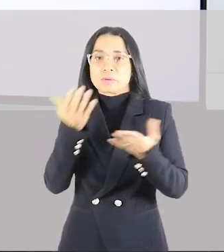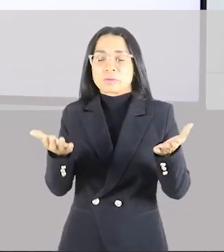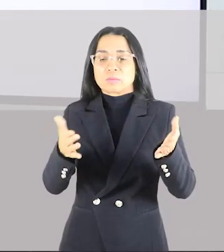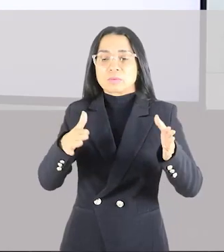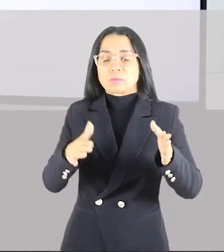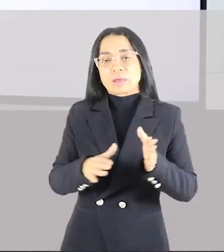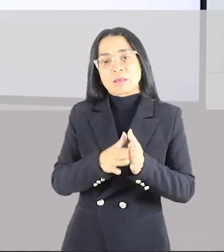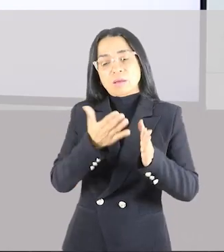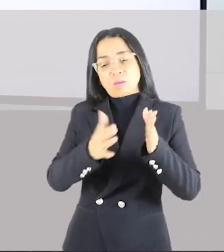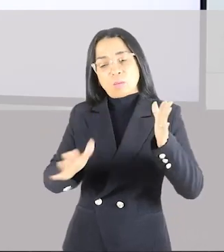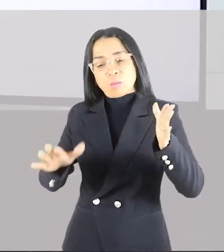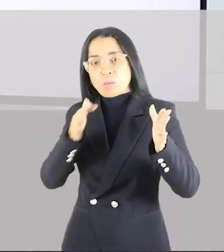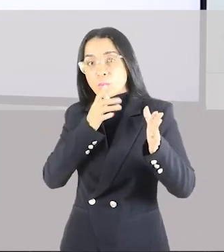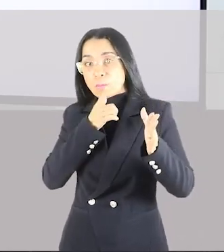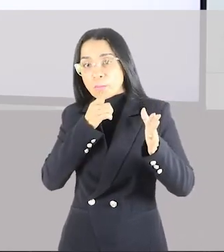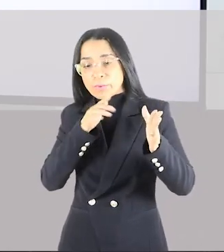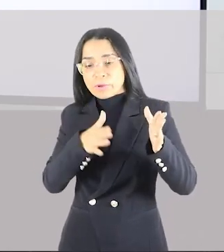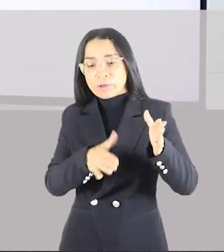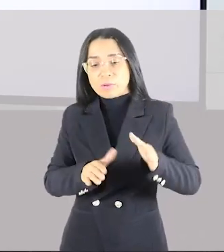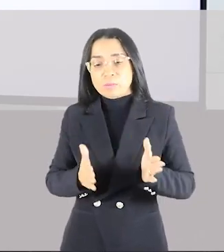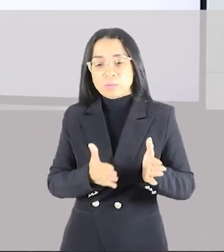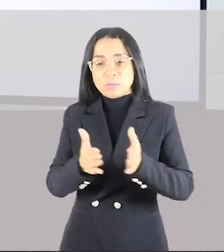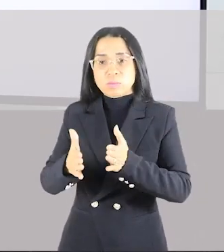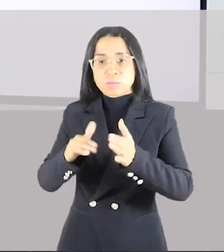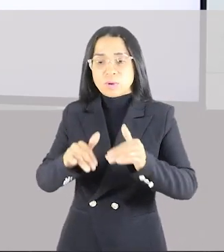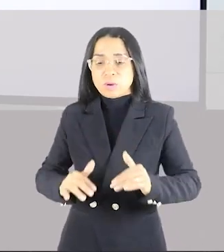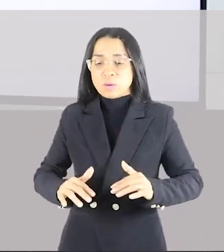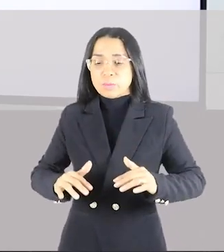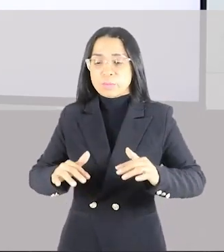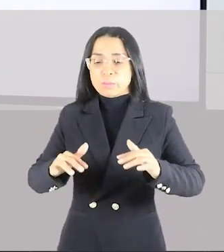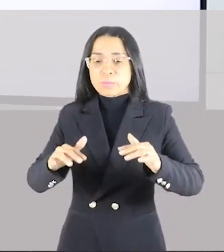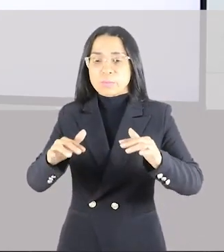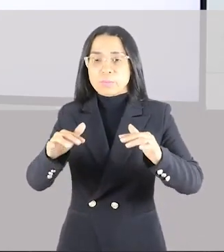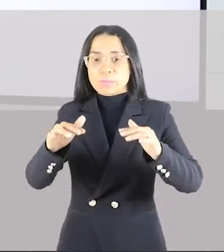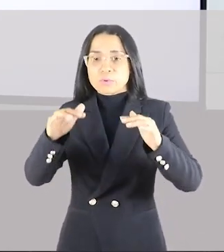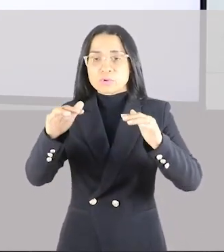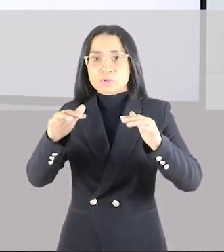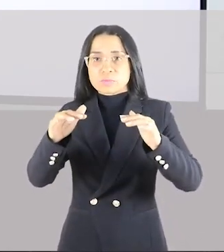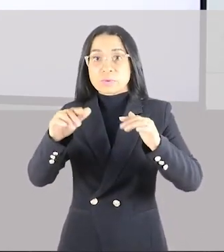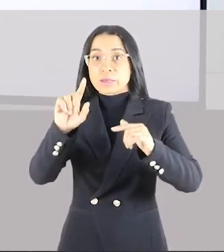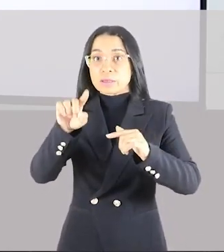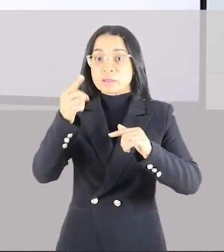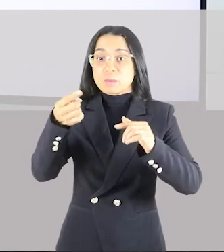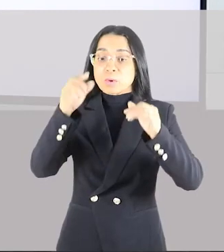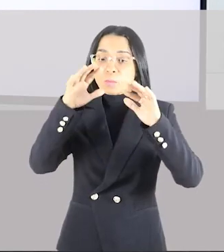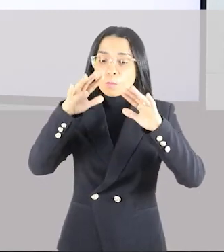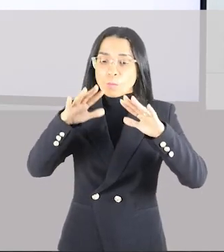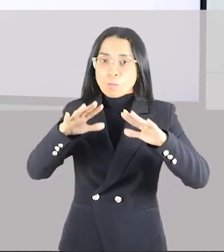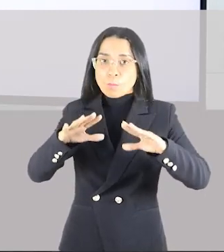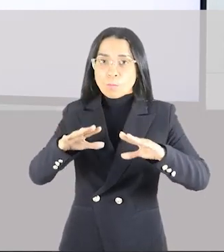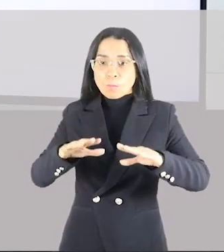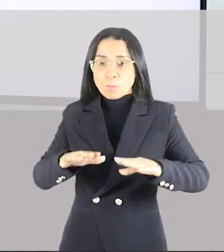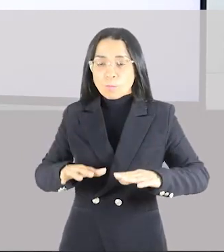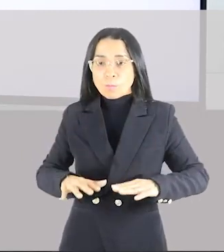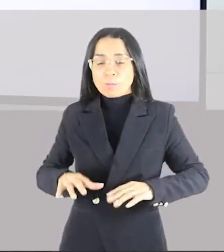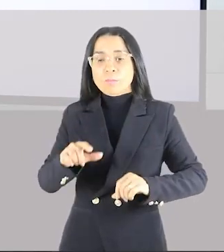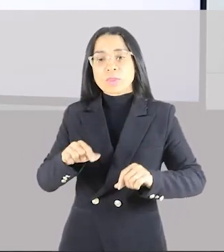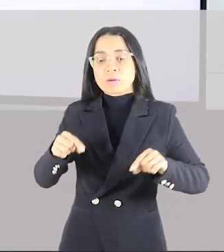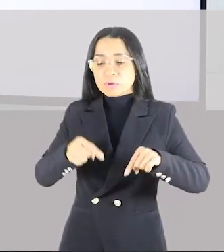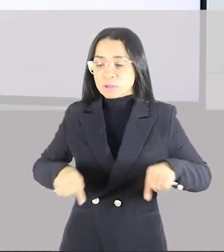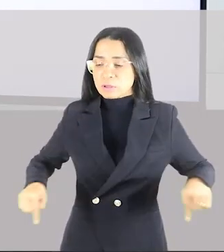sua margem ela ficava úmida, própria para o cultivo daquilo que eles, das sementes, cevada, do